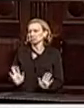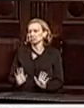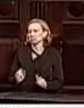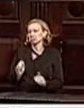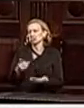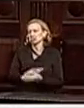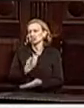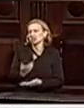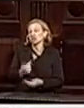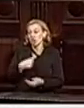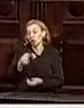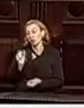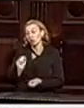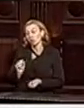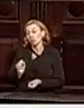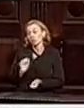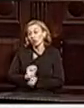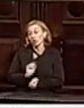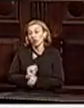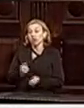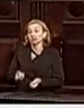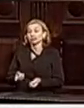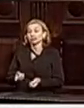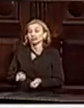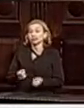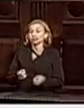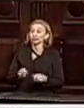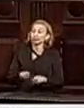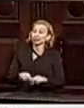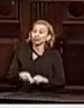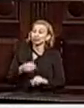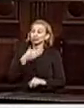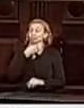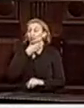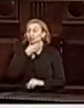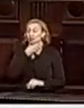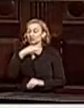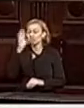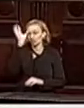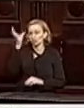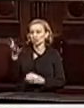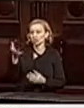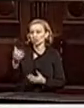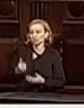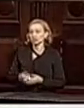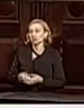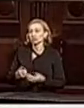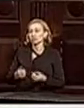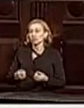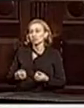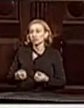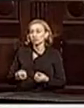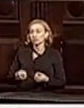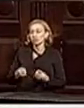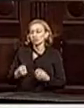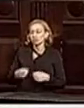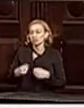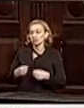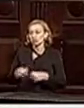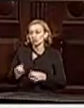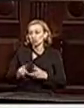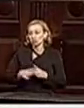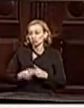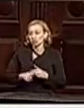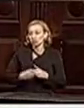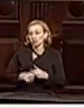espero que, por conta desta crise, como solução dela, pelo menos a casa aqui comece a tomar